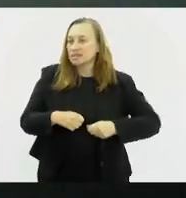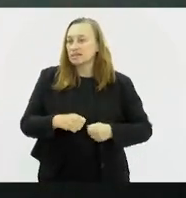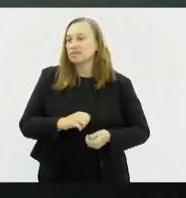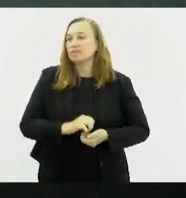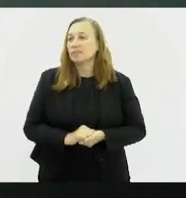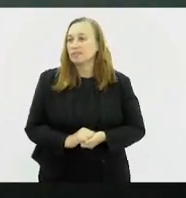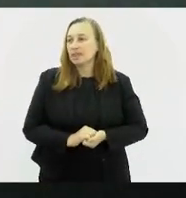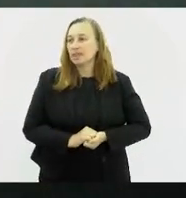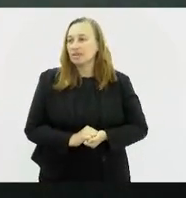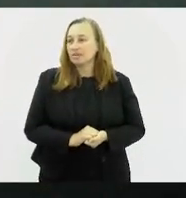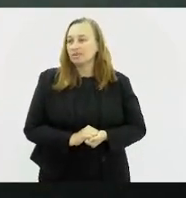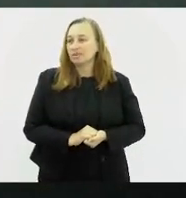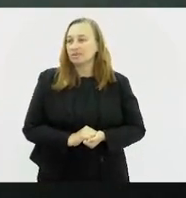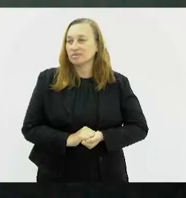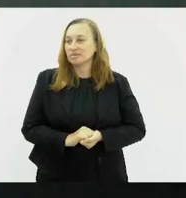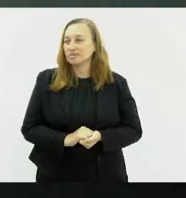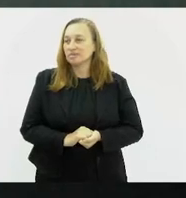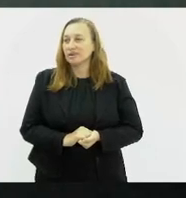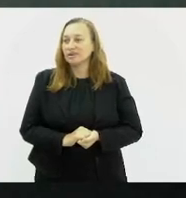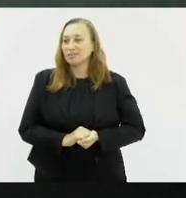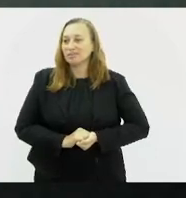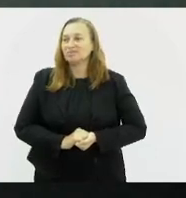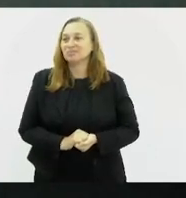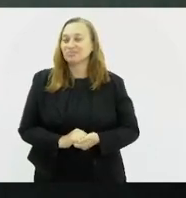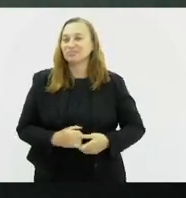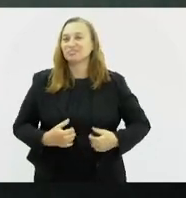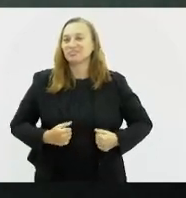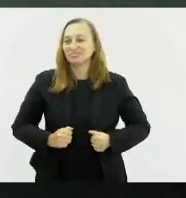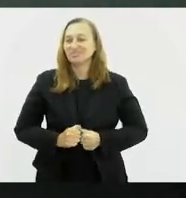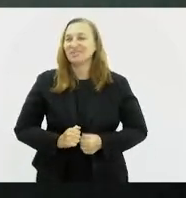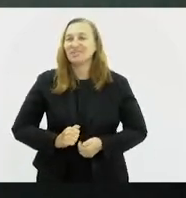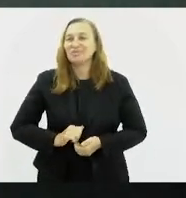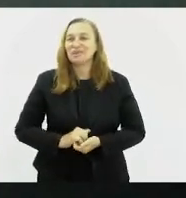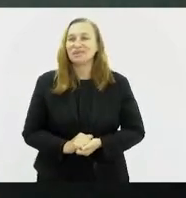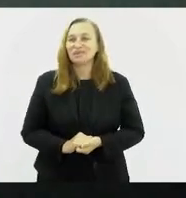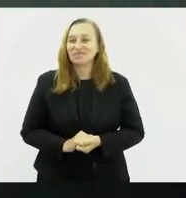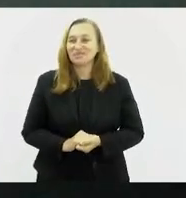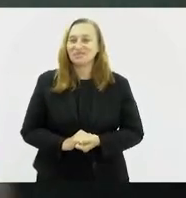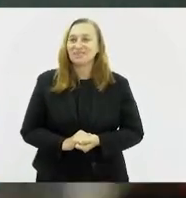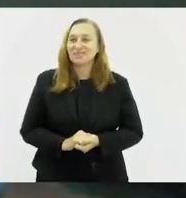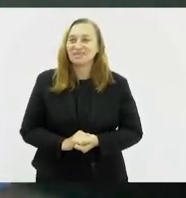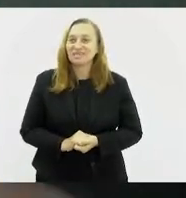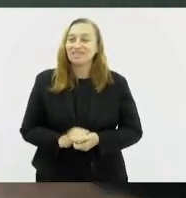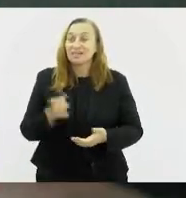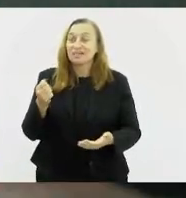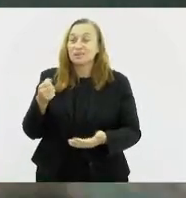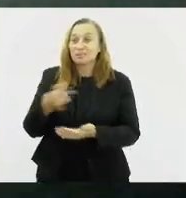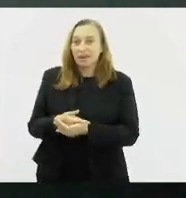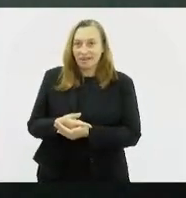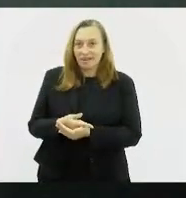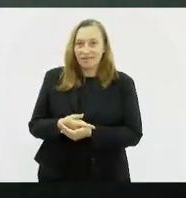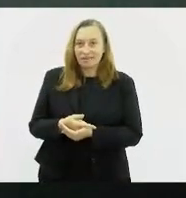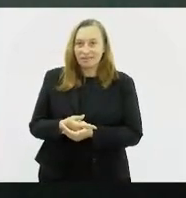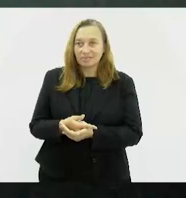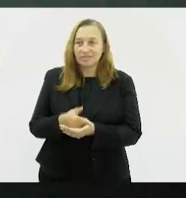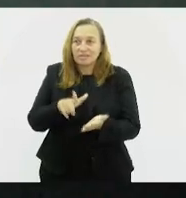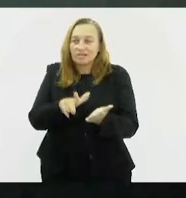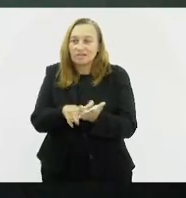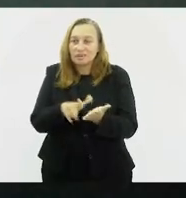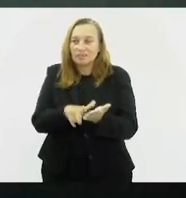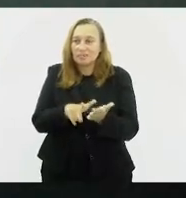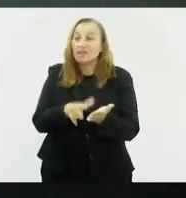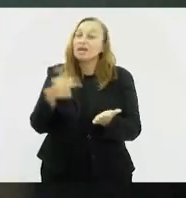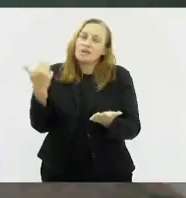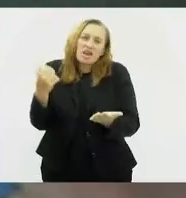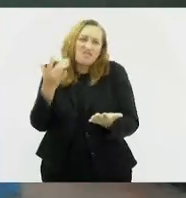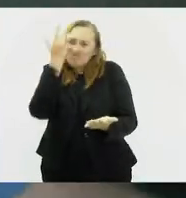débito automático. Eu não deixo, porque é para eu lembrar que eu tenho que pagar a conta. É tão fácil hoje paga aqui com